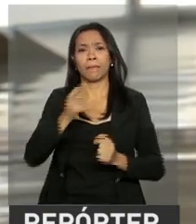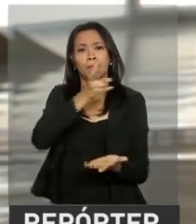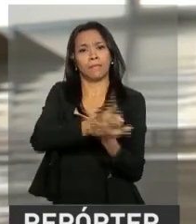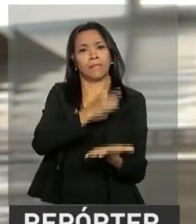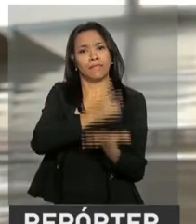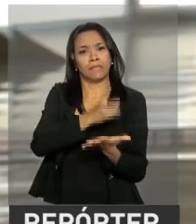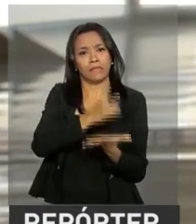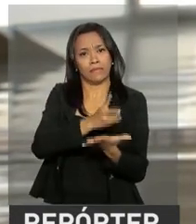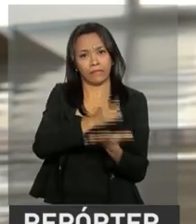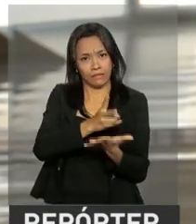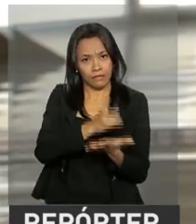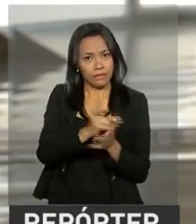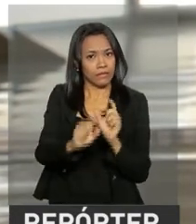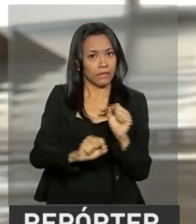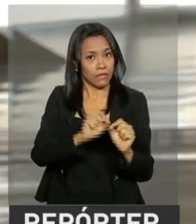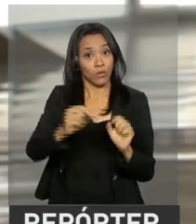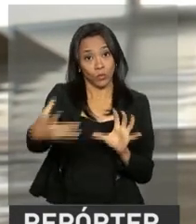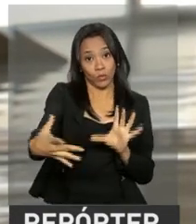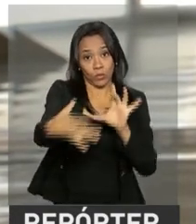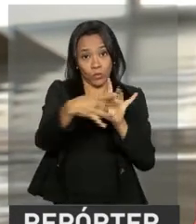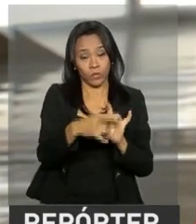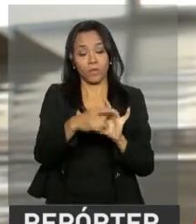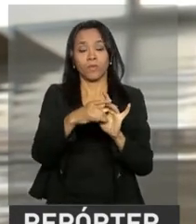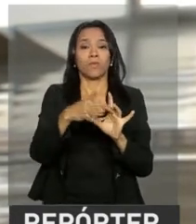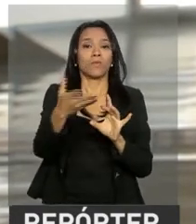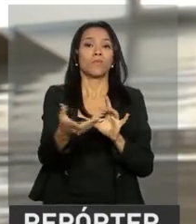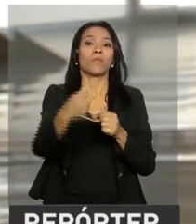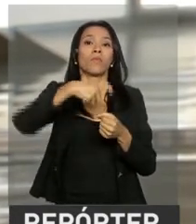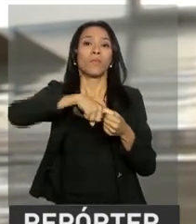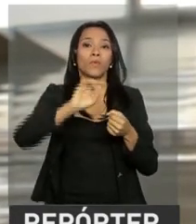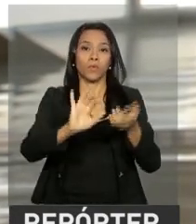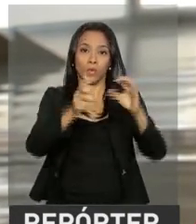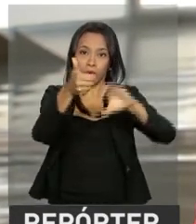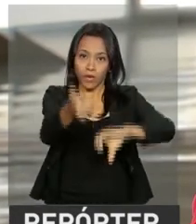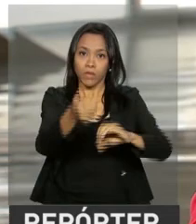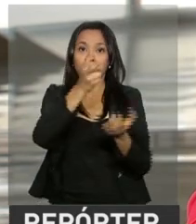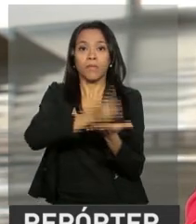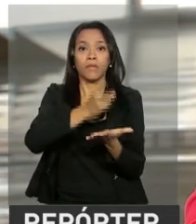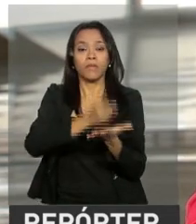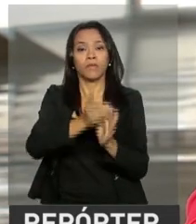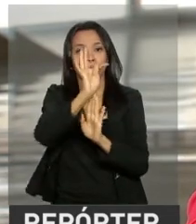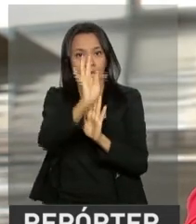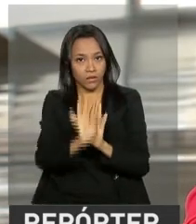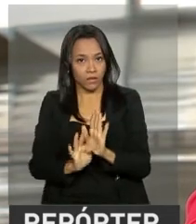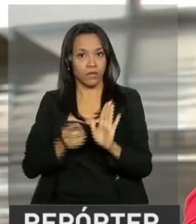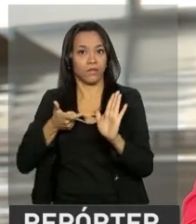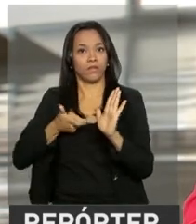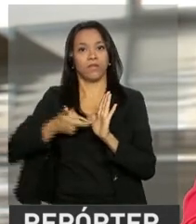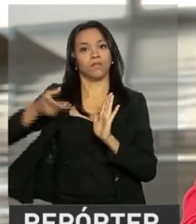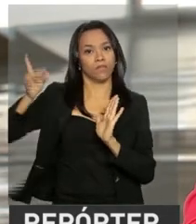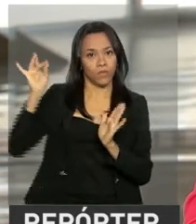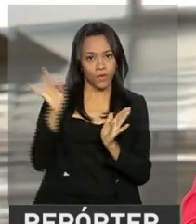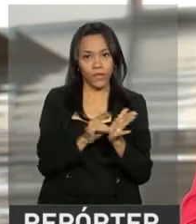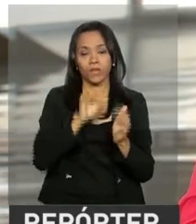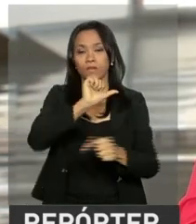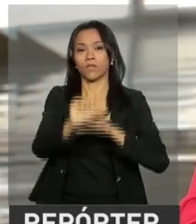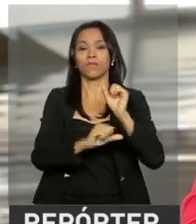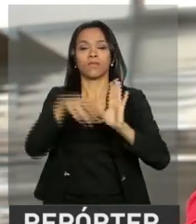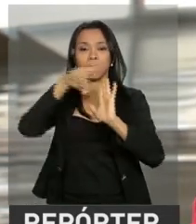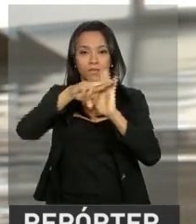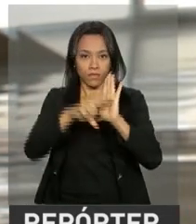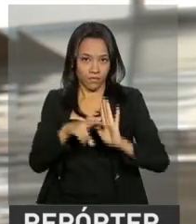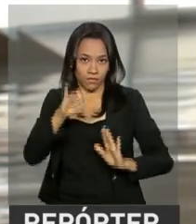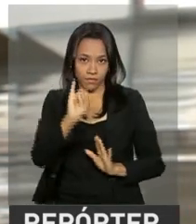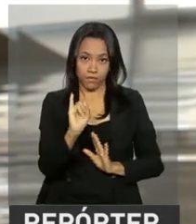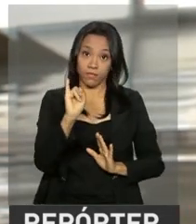junto à base aliada no congresso nacional para a manutenção do texto original da reforma da